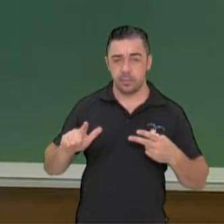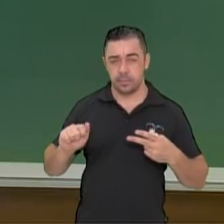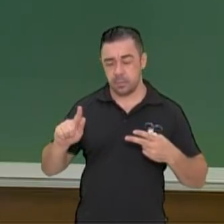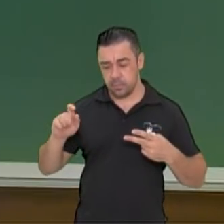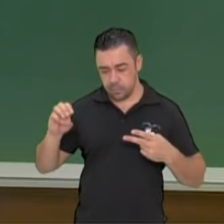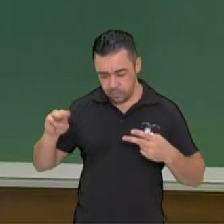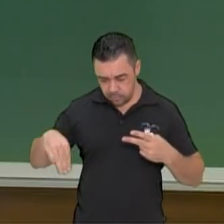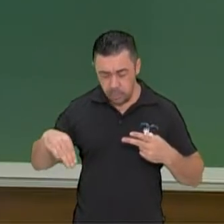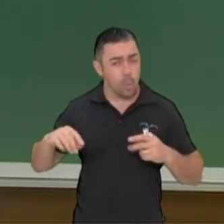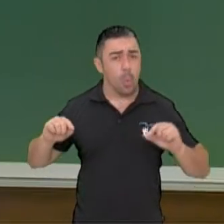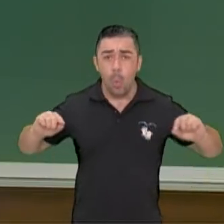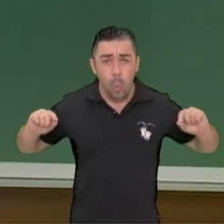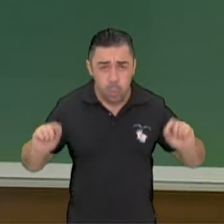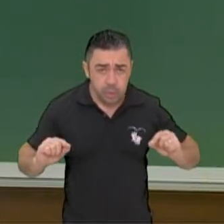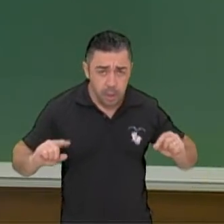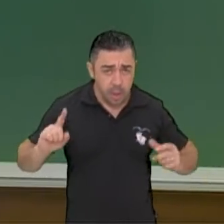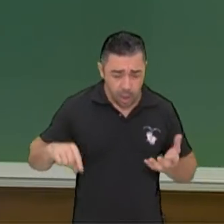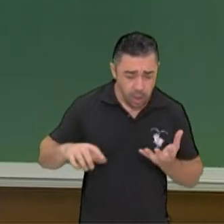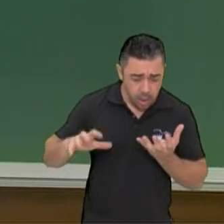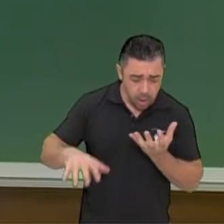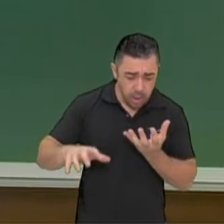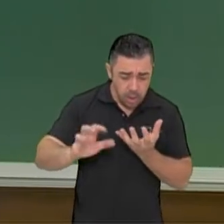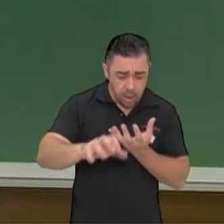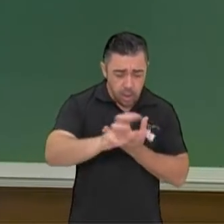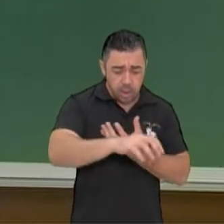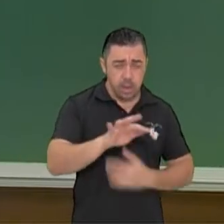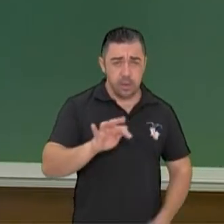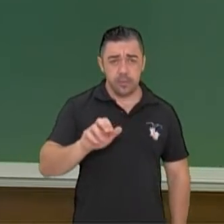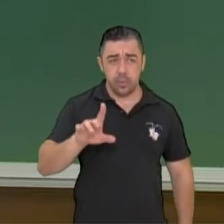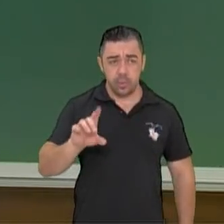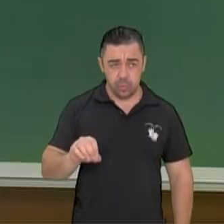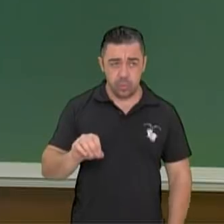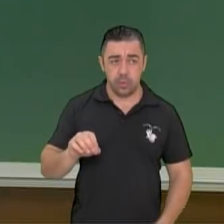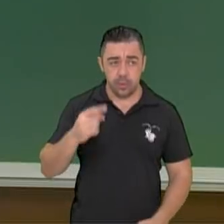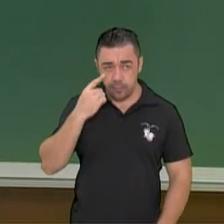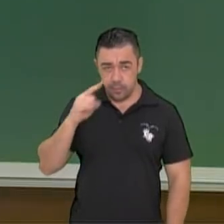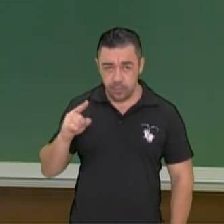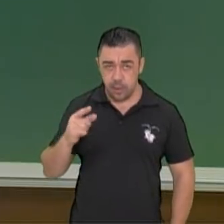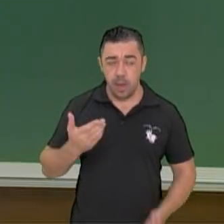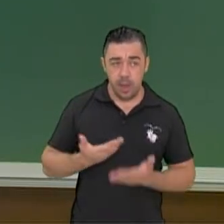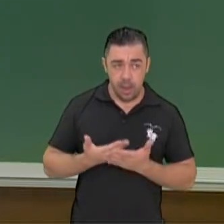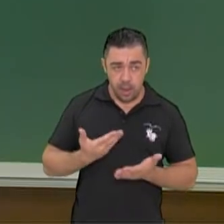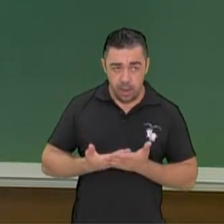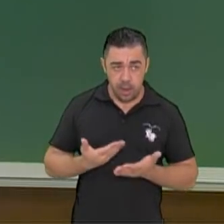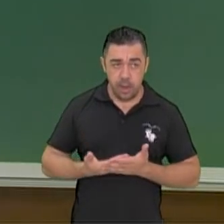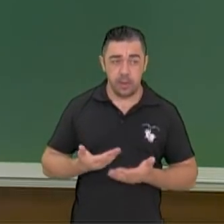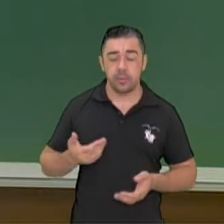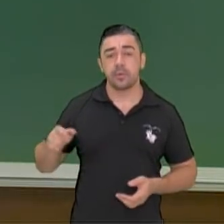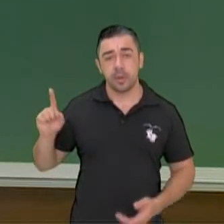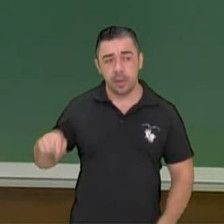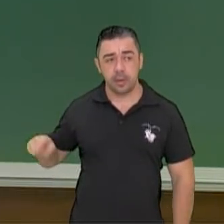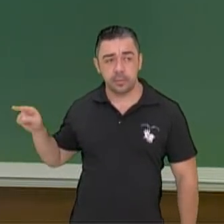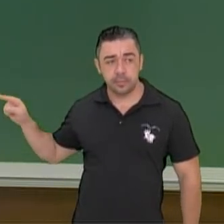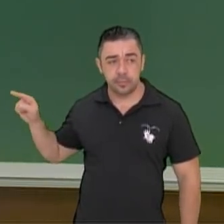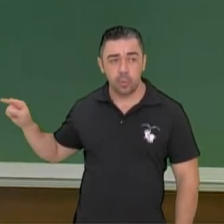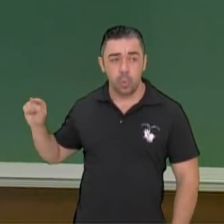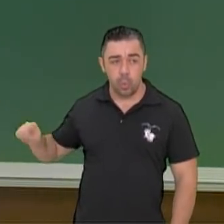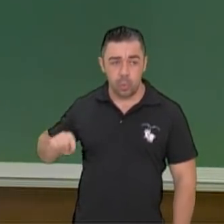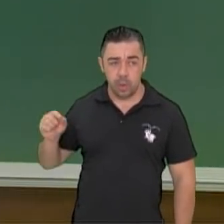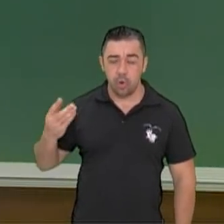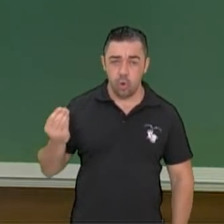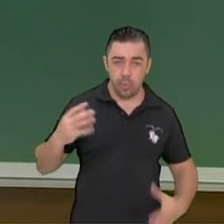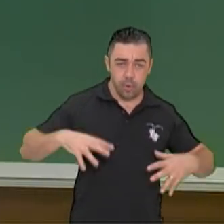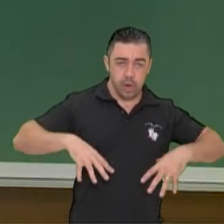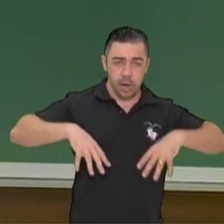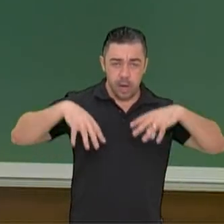contas. Chegamos na aula e começamos a aula fazendo esse estudo do senhorio, dos